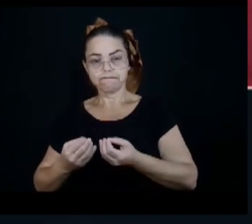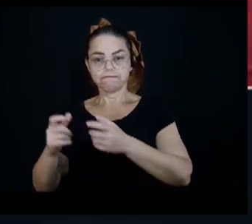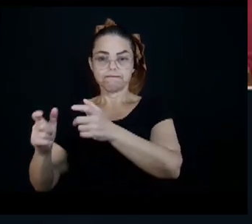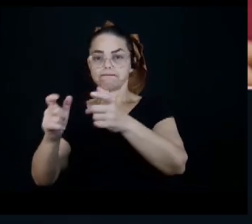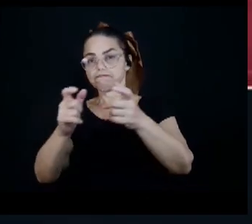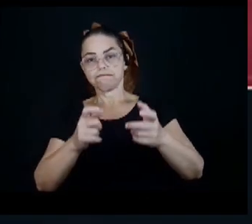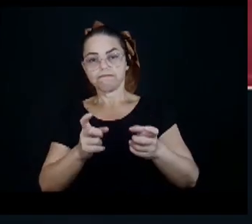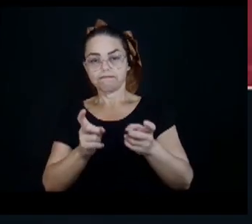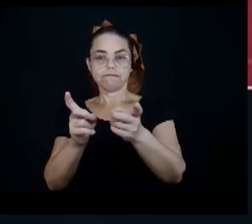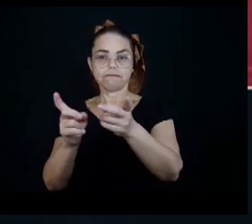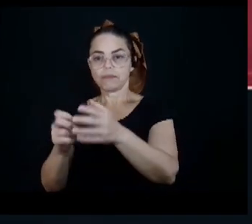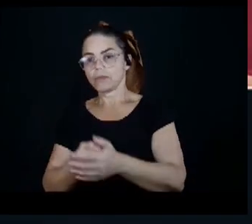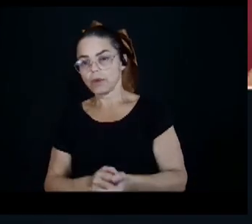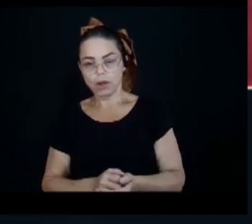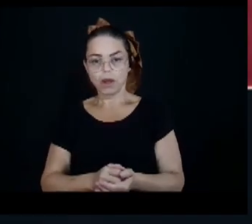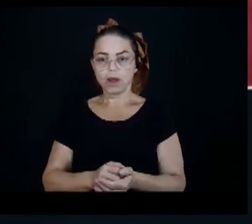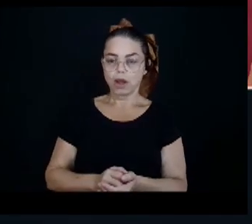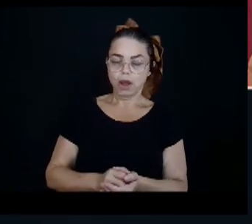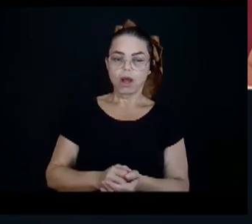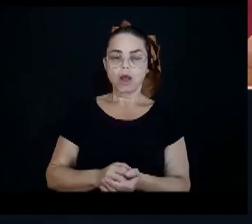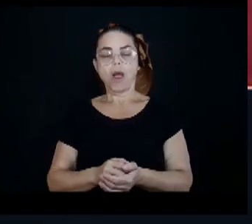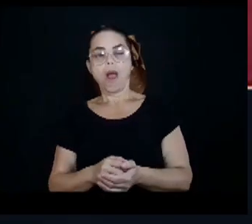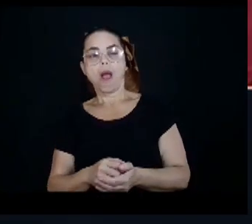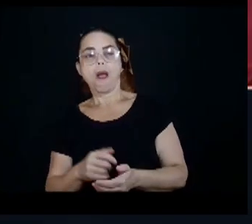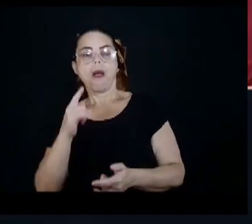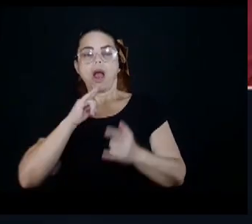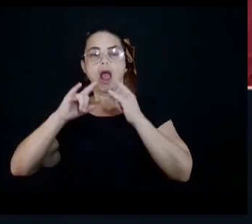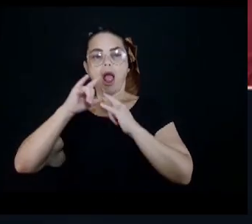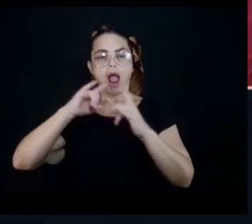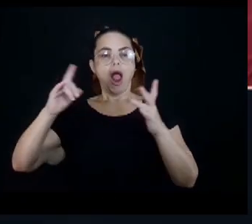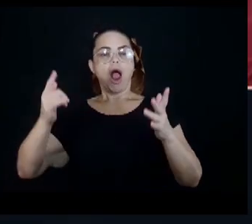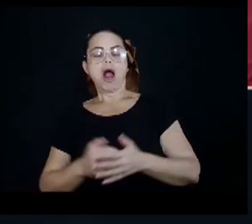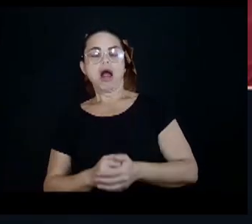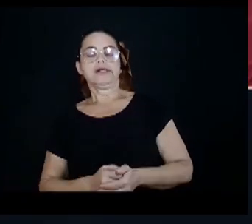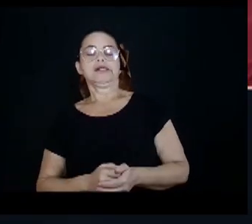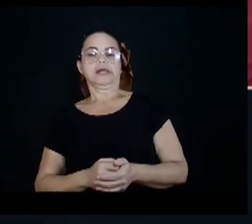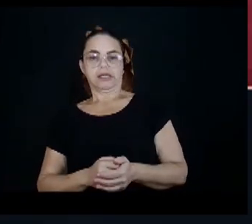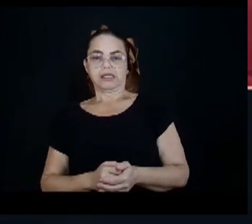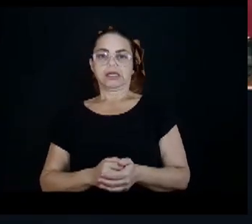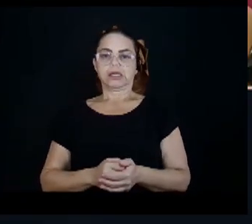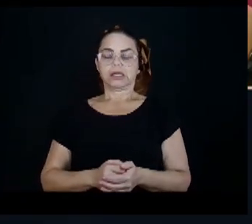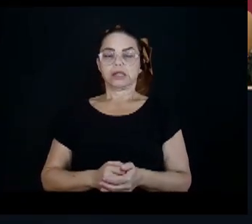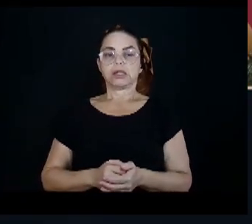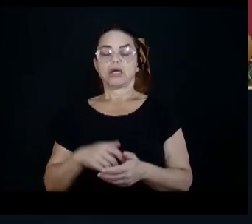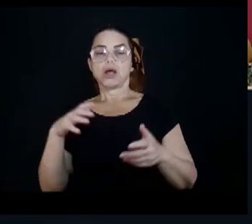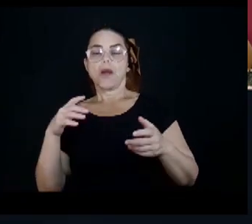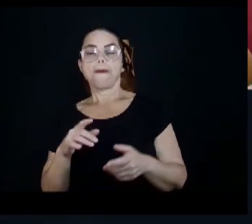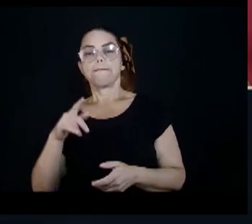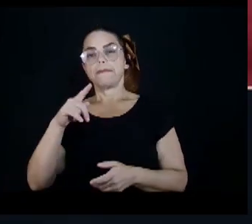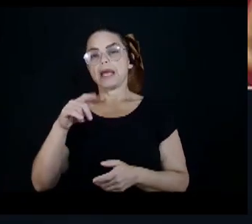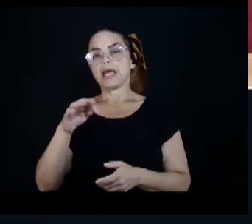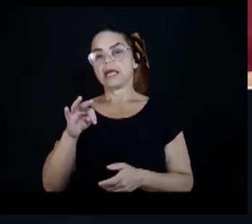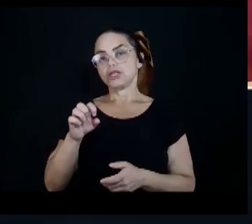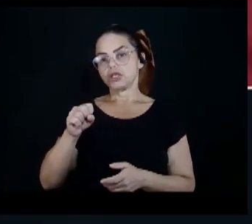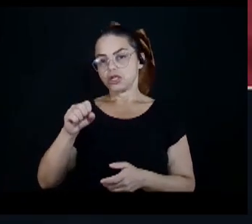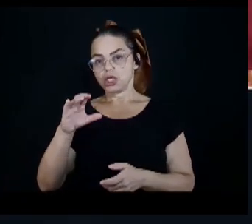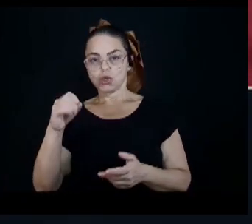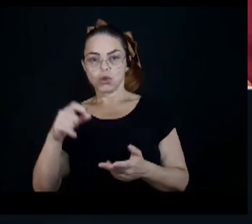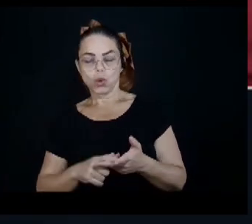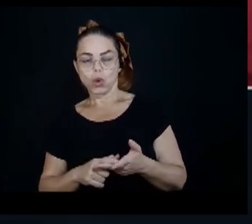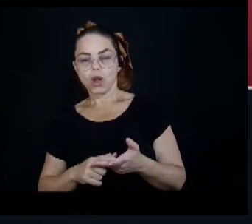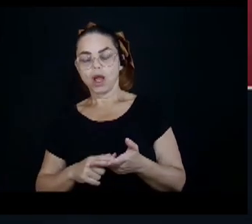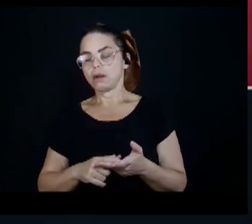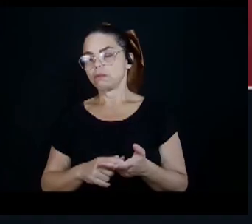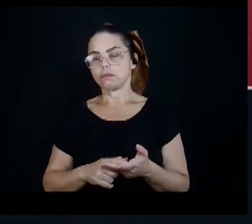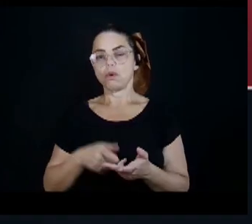aqui de happy hour, então de álcool, bebida alcoólica, vão se manter sem perder o público?